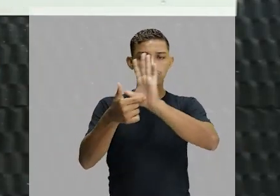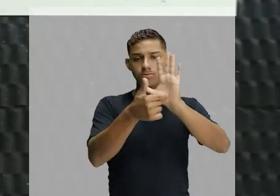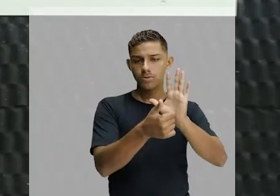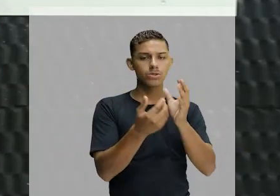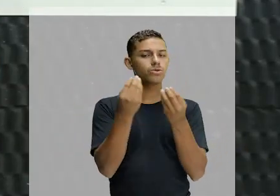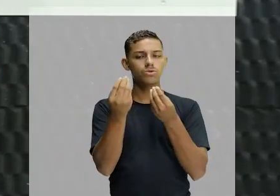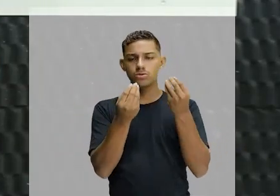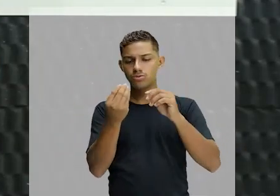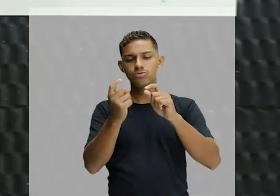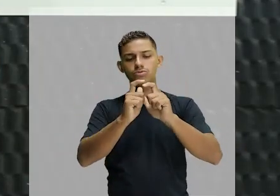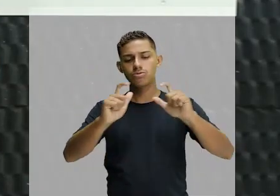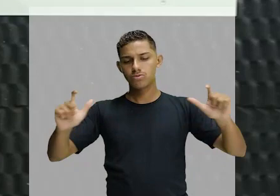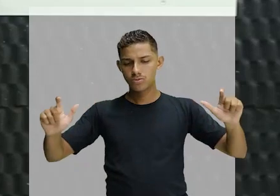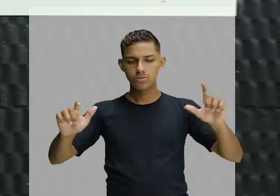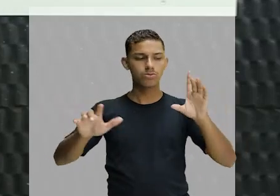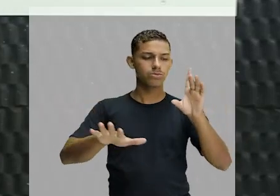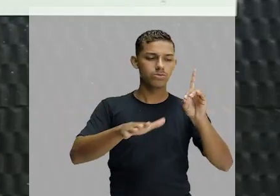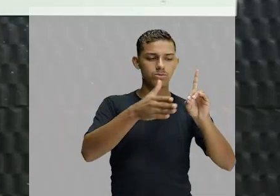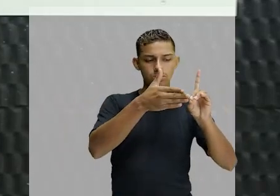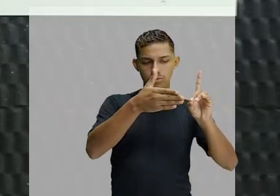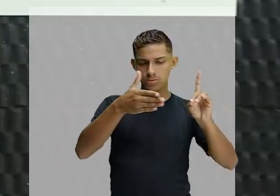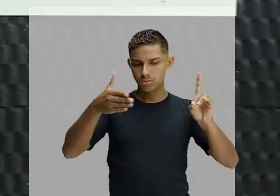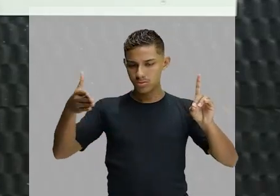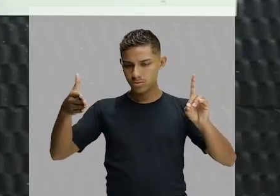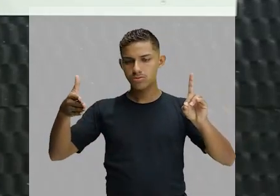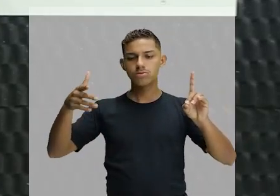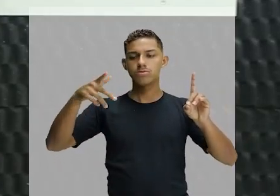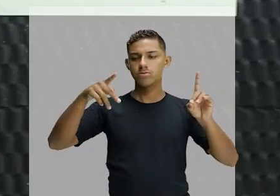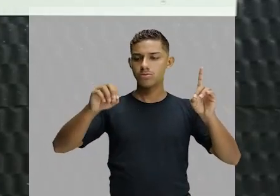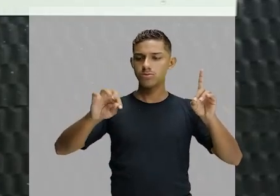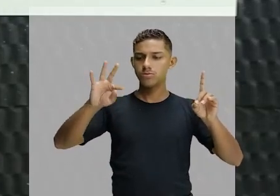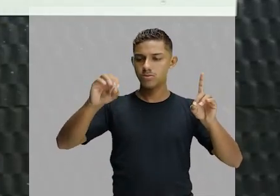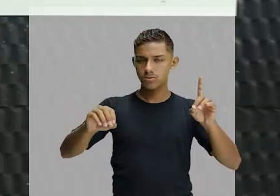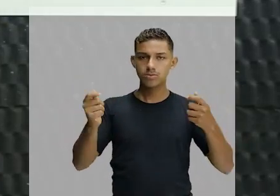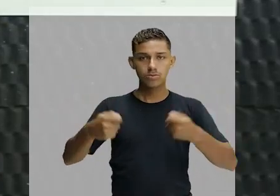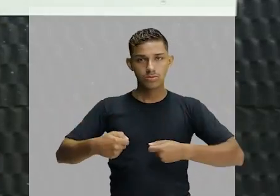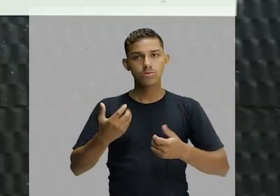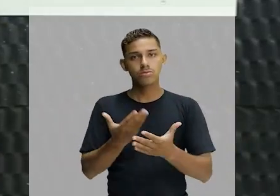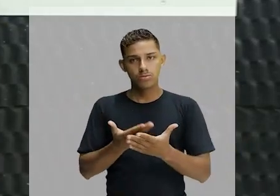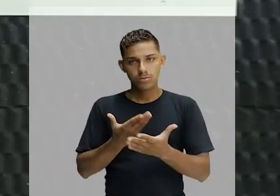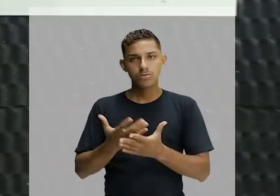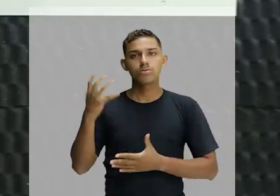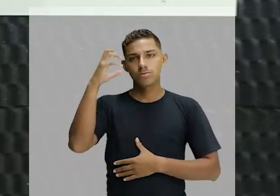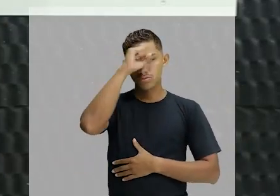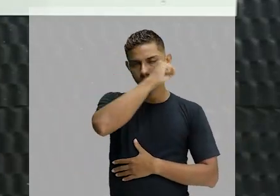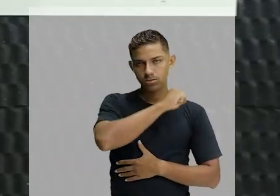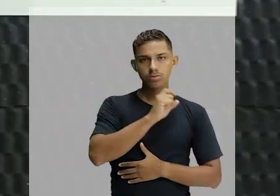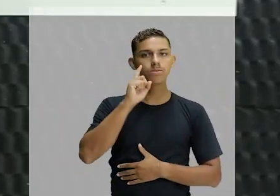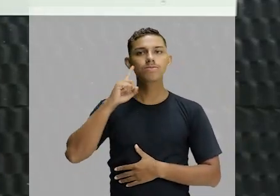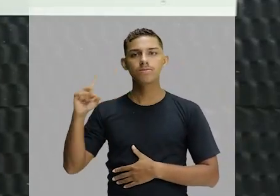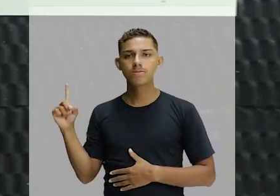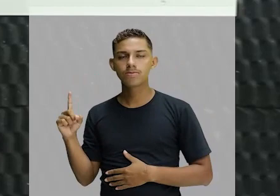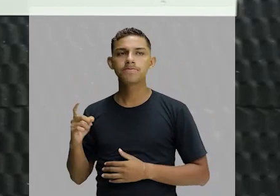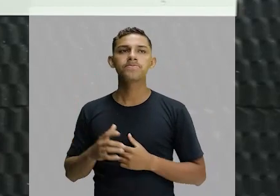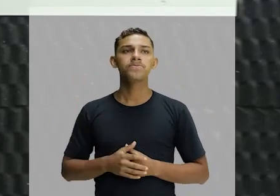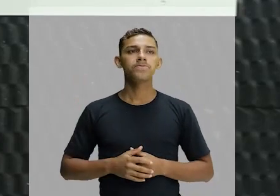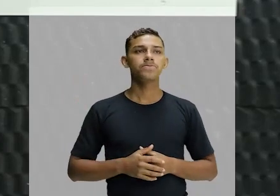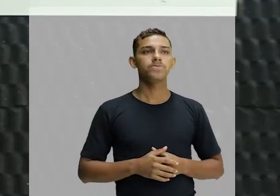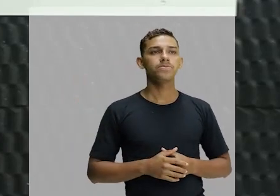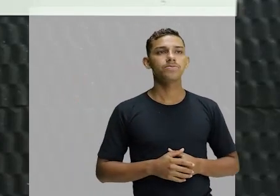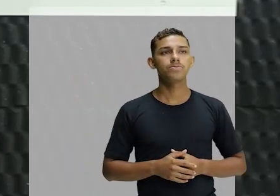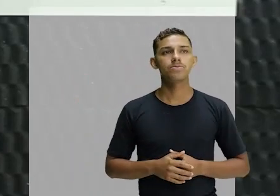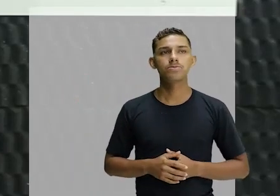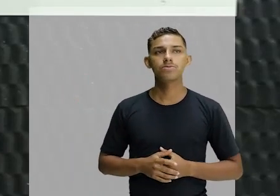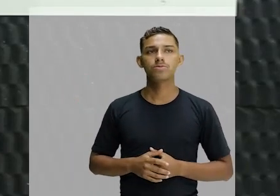se calcula a distância de um ponto para uma reta. Tá? Então a gente vai precisar dessa aula hoje. Ó. Então a distância, esse raio,